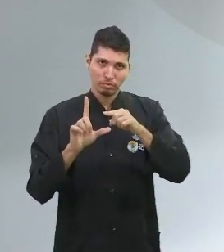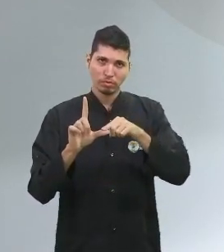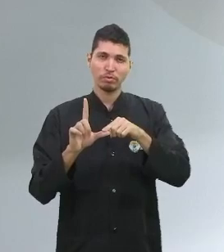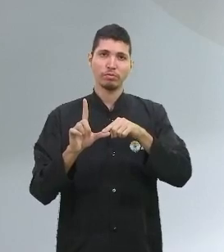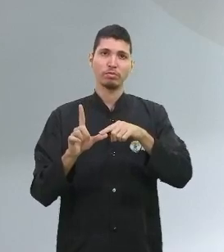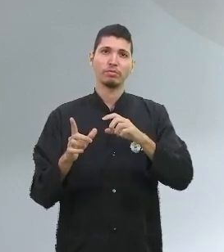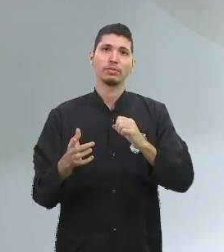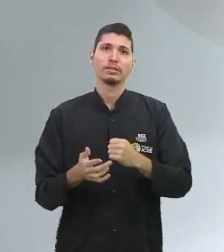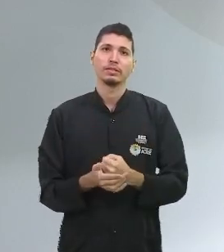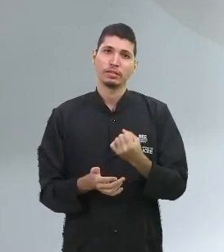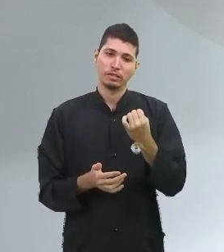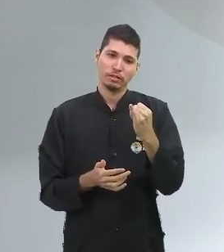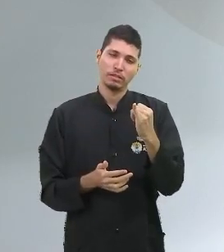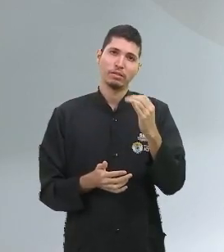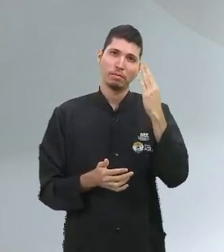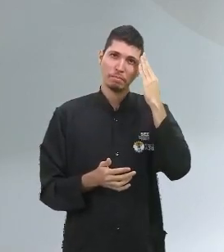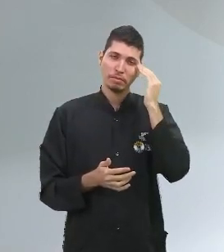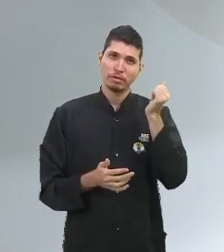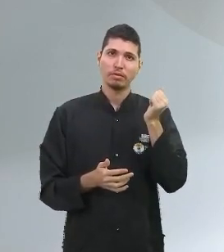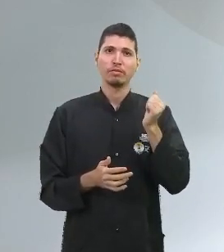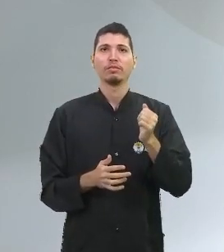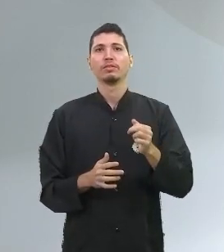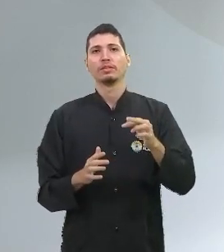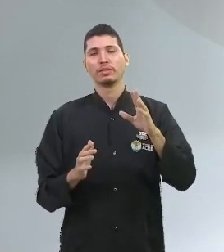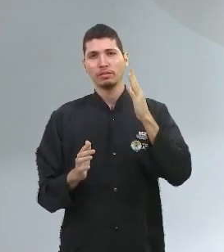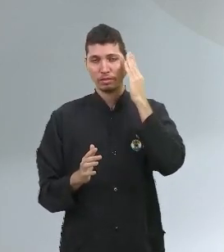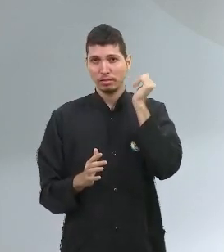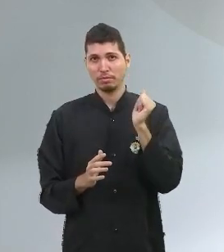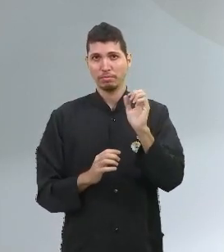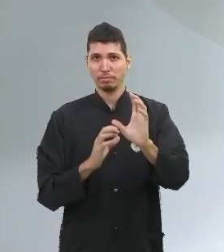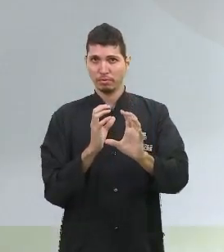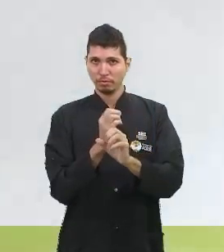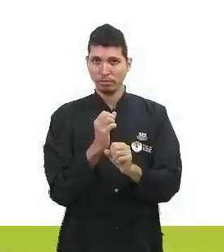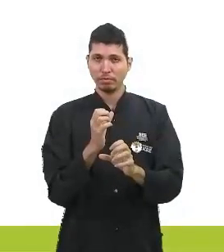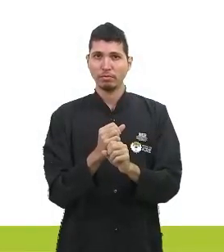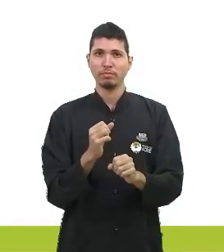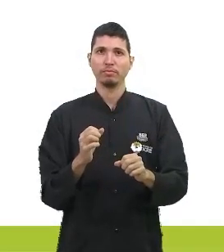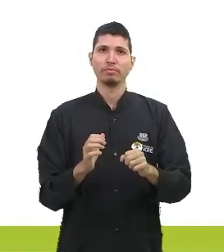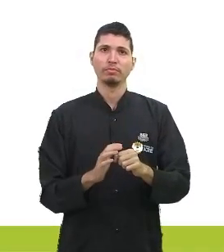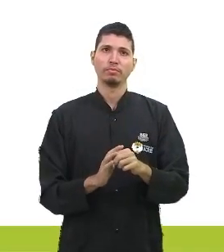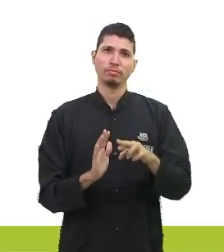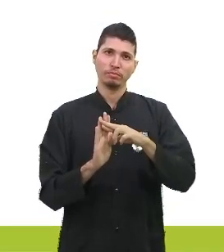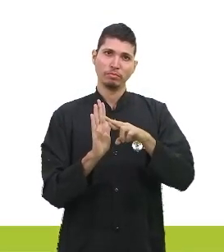na lei dos senos. Vamos fazer um exemplo para isso ficar bem claro.